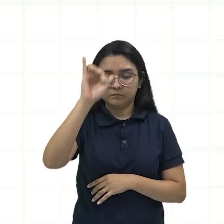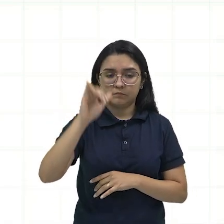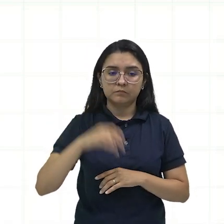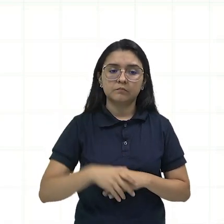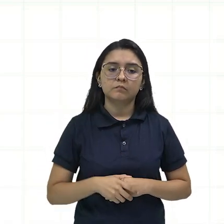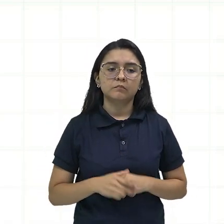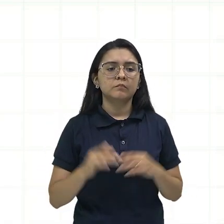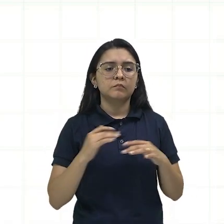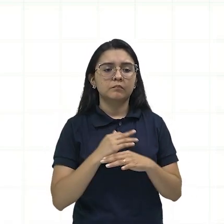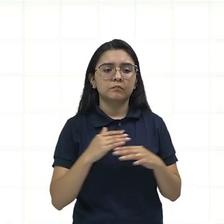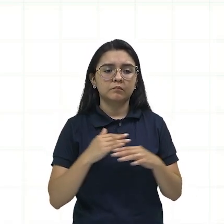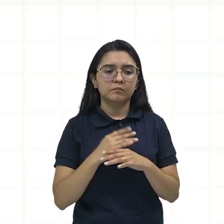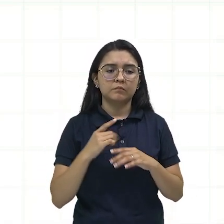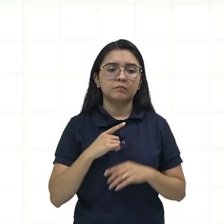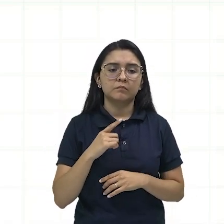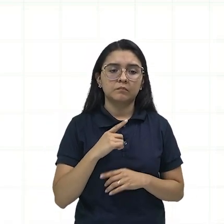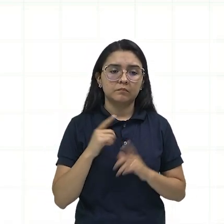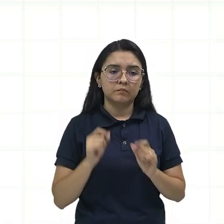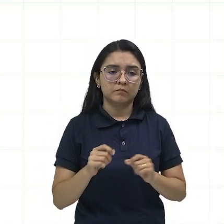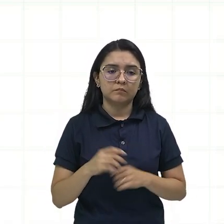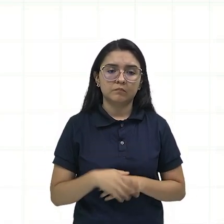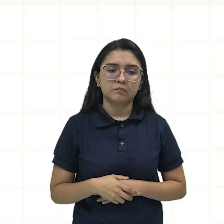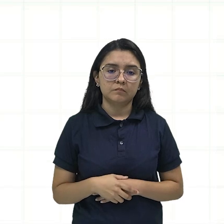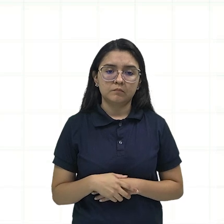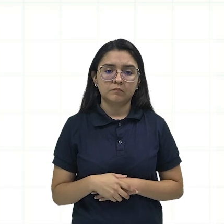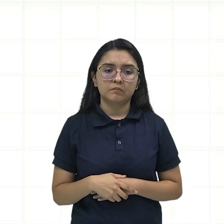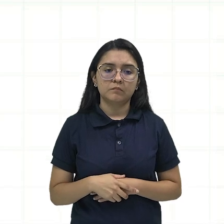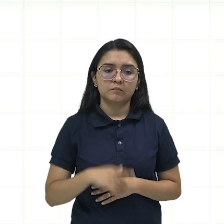urbana são enviadas a um